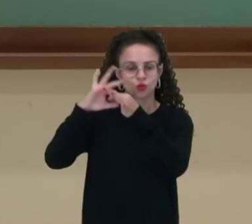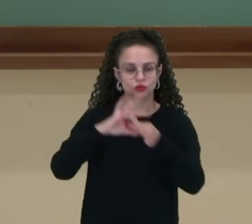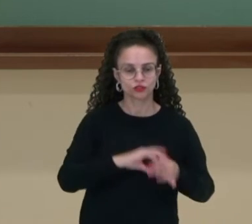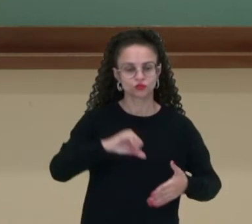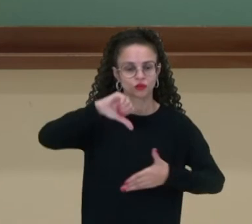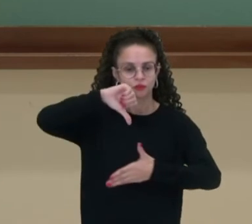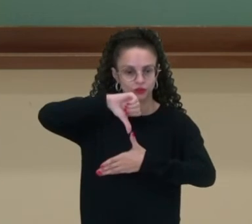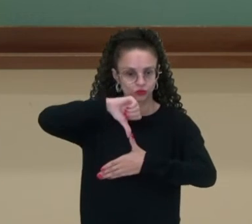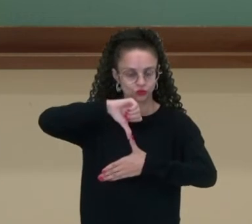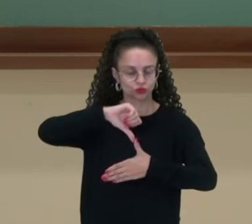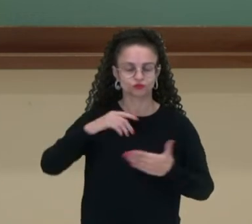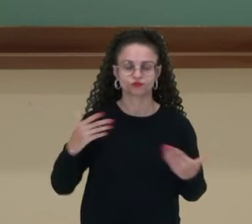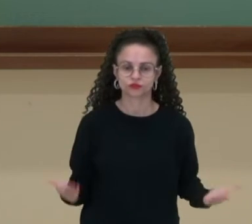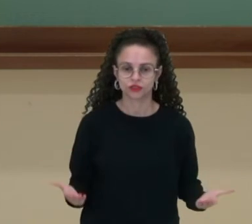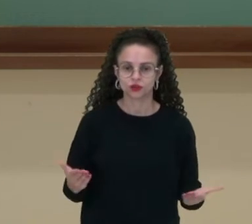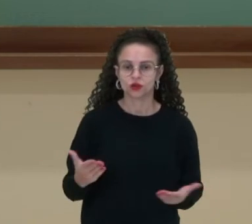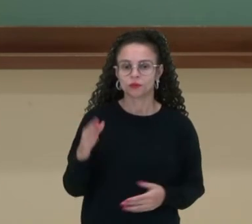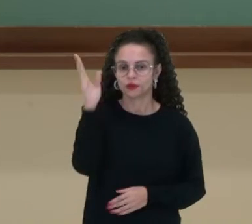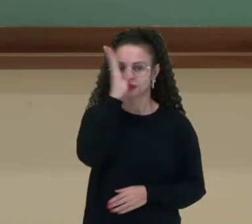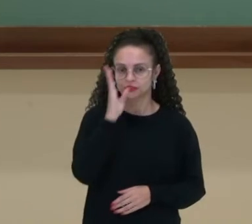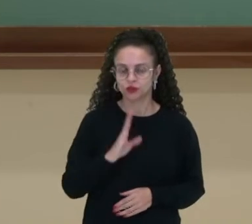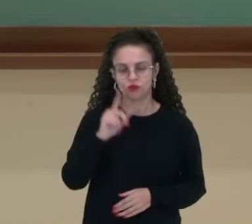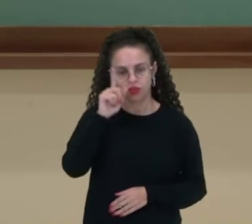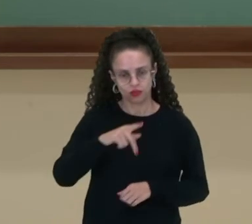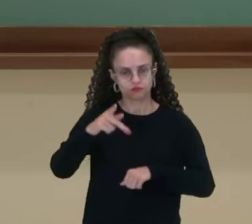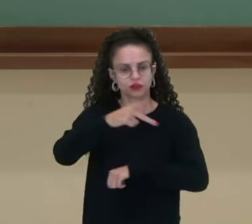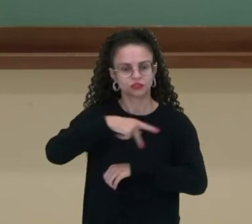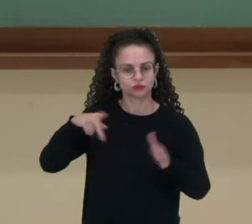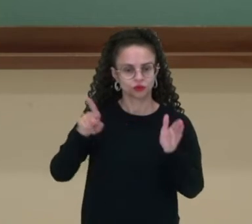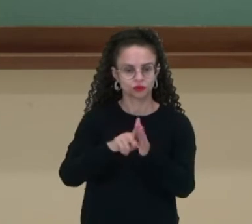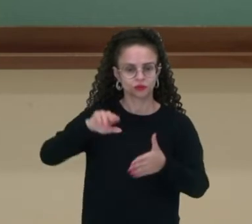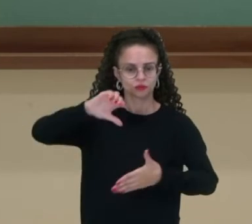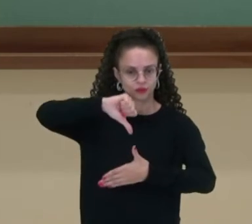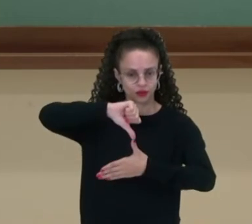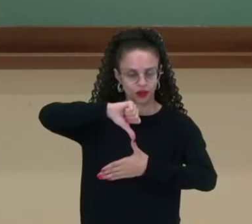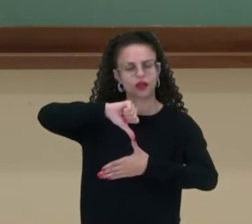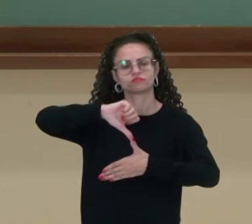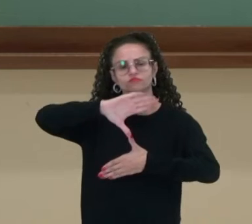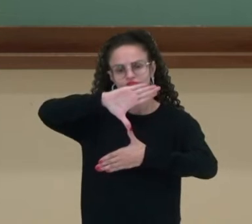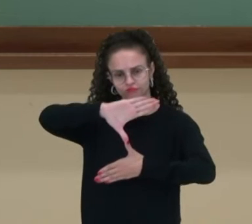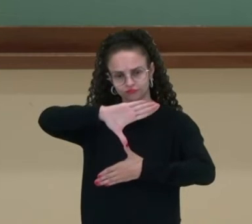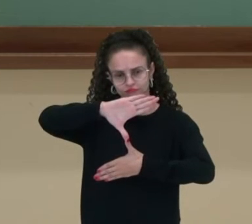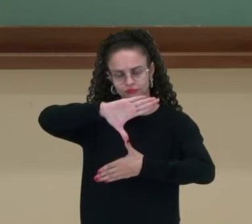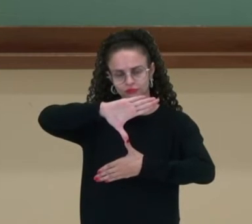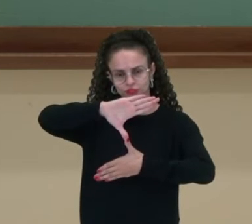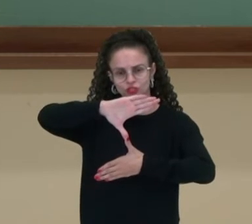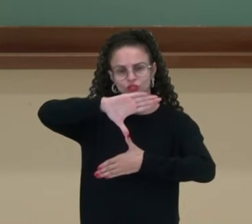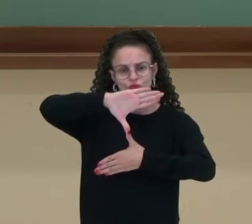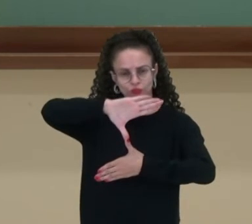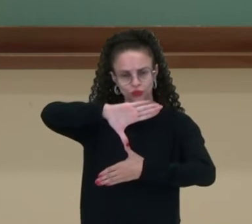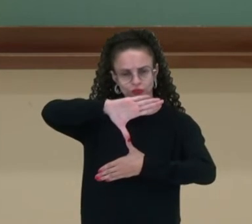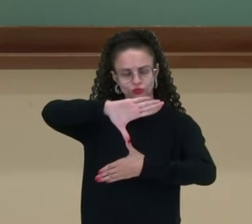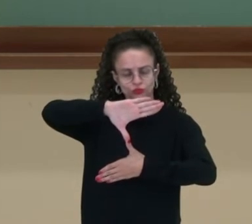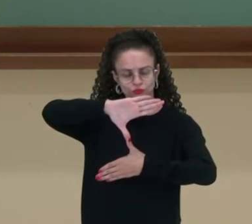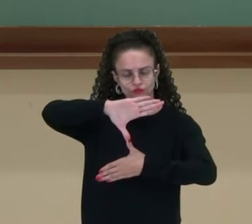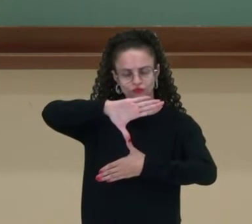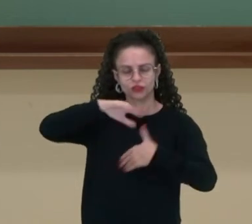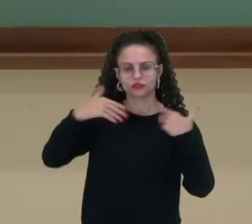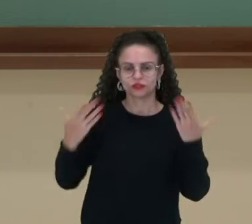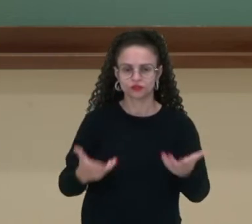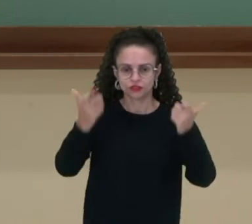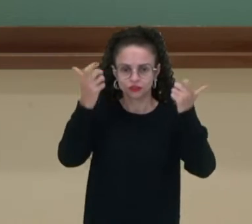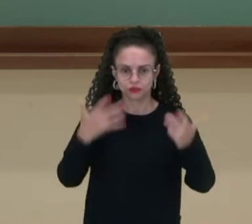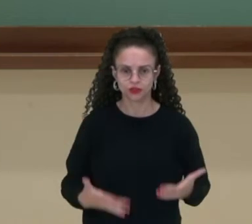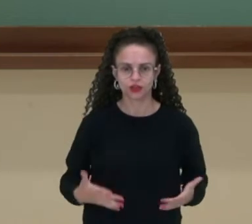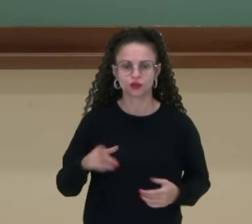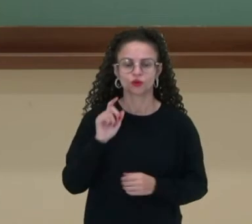o Brasil, então, é um dos países da América do Sul, né, que é uma parte da América, é um dos 3 subcontinentes, né? Nós vamos ver aqui, então,